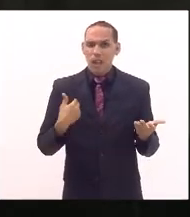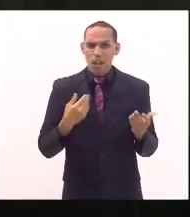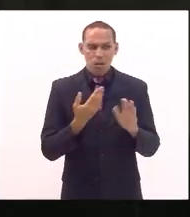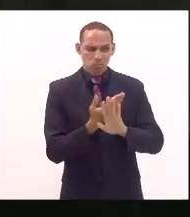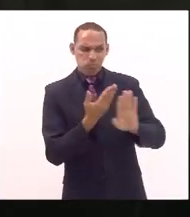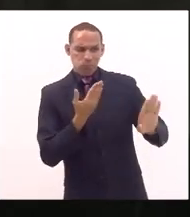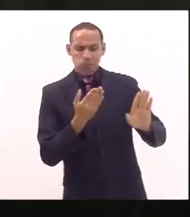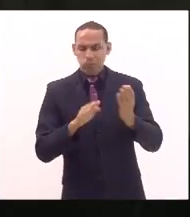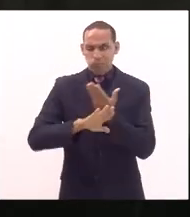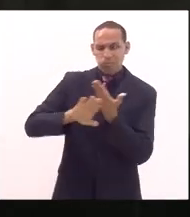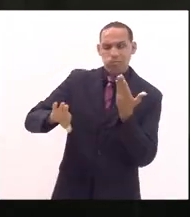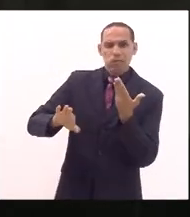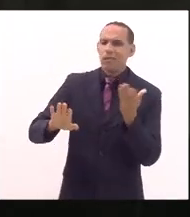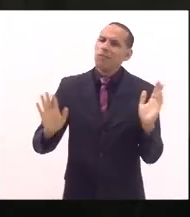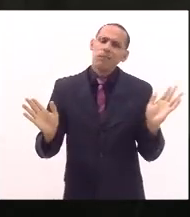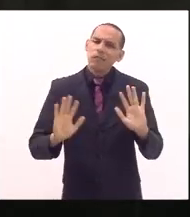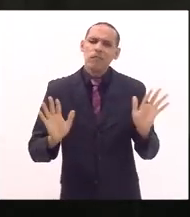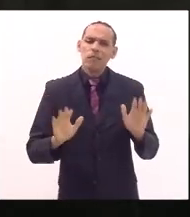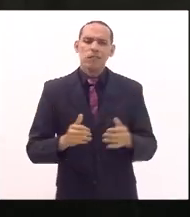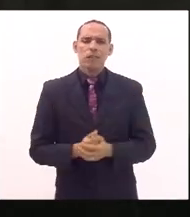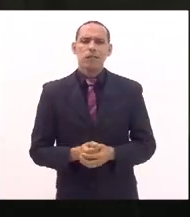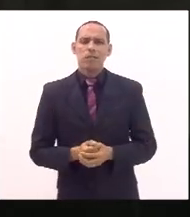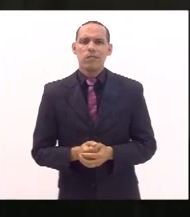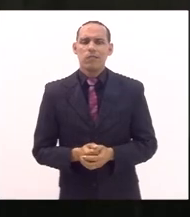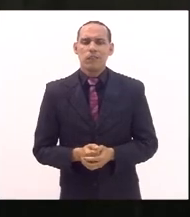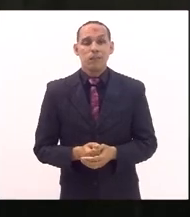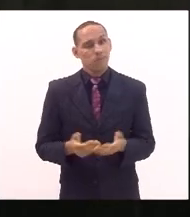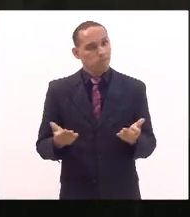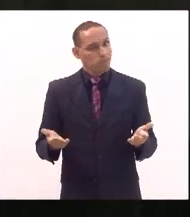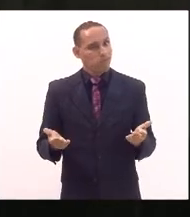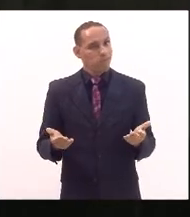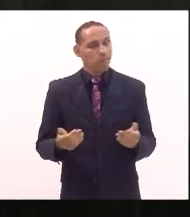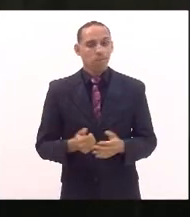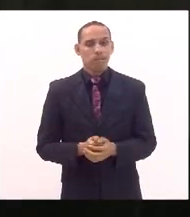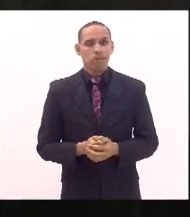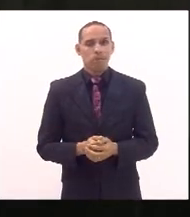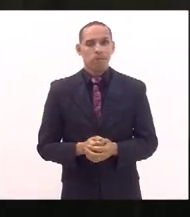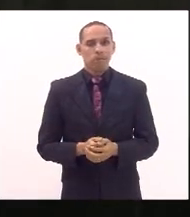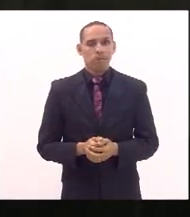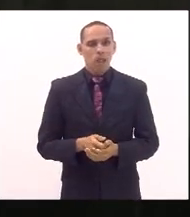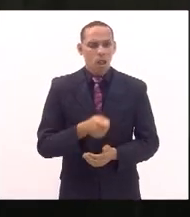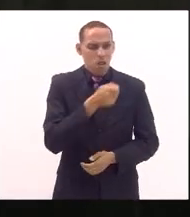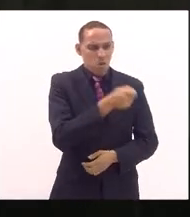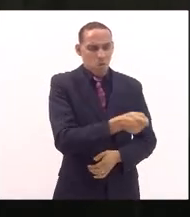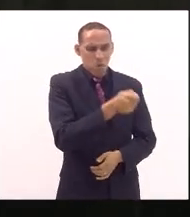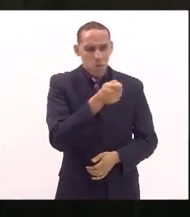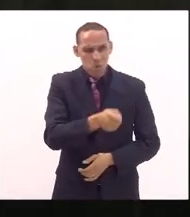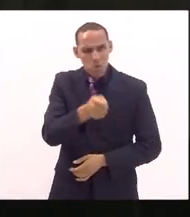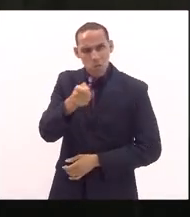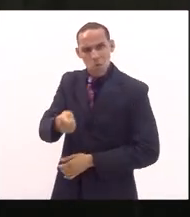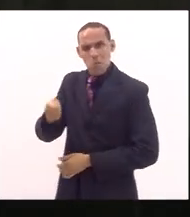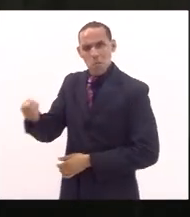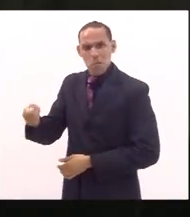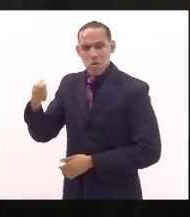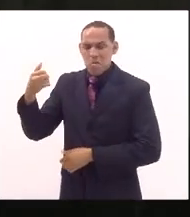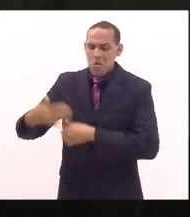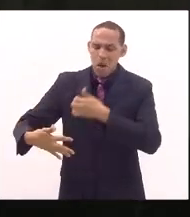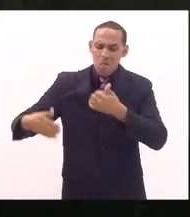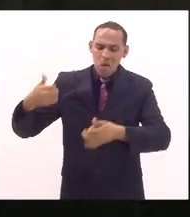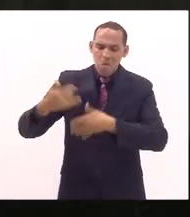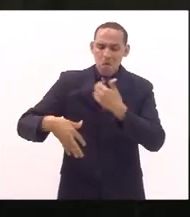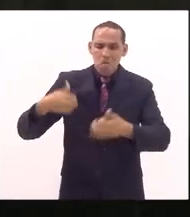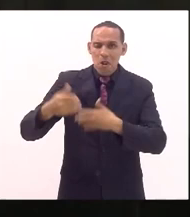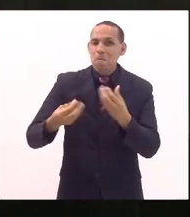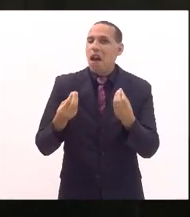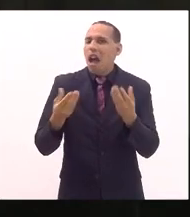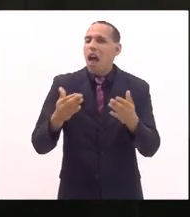afasta deles impostos nenhuma agora imputar uma narrativa falsa para